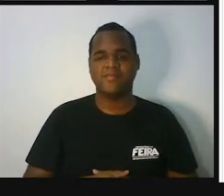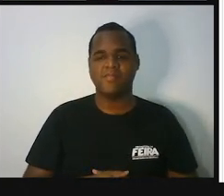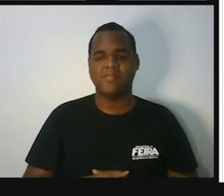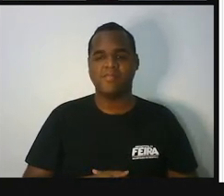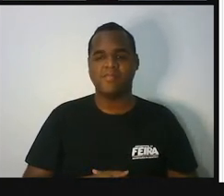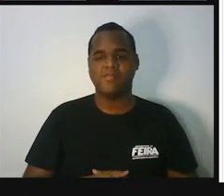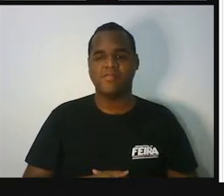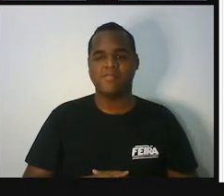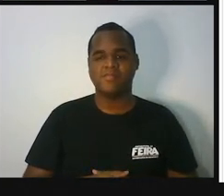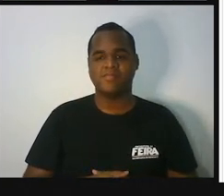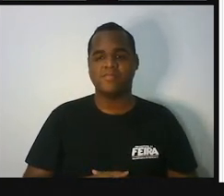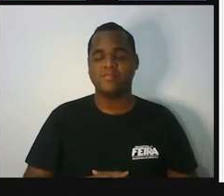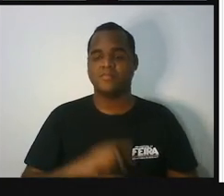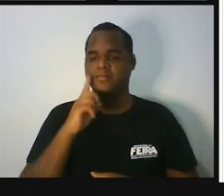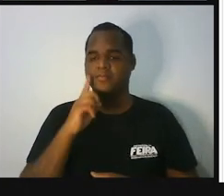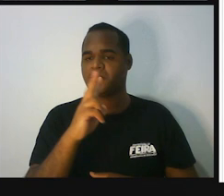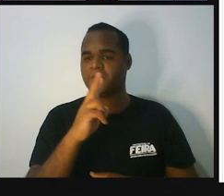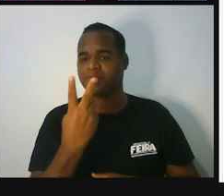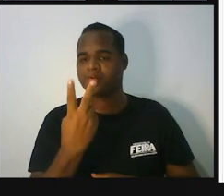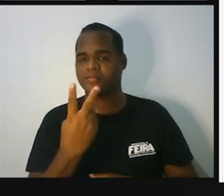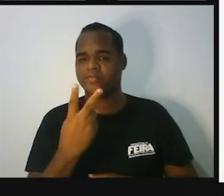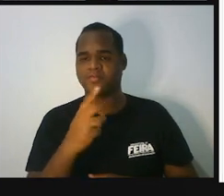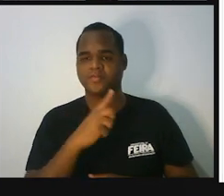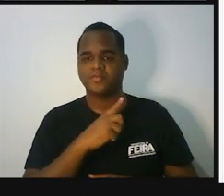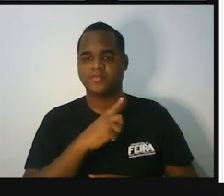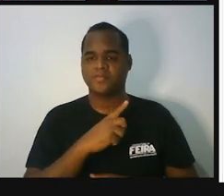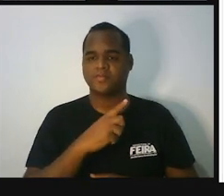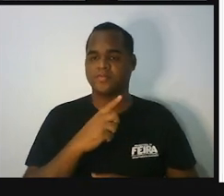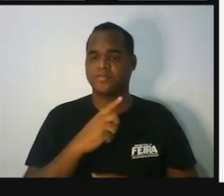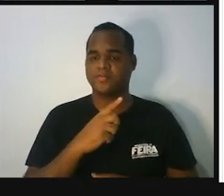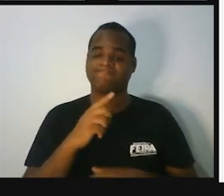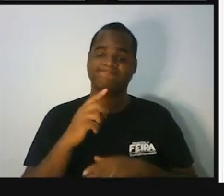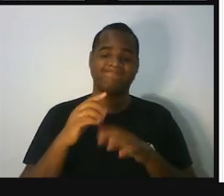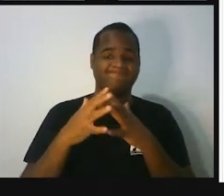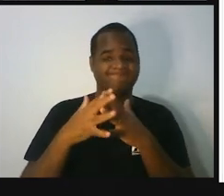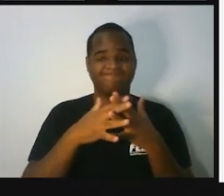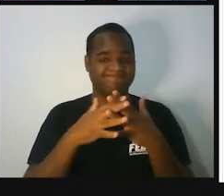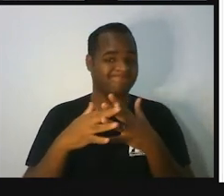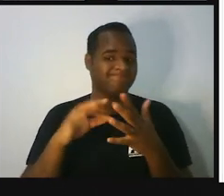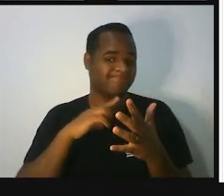Opa, sentido contrário. Eu sempre me atrapalho no sentido.